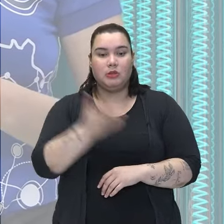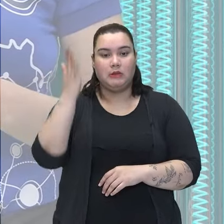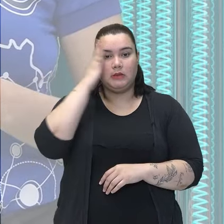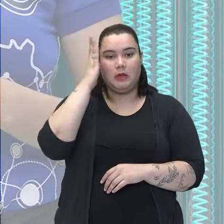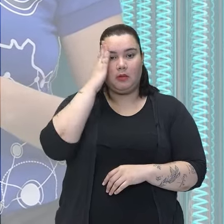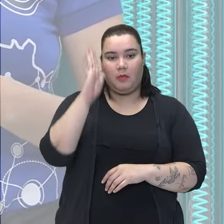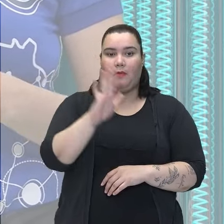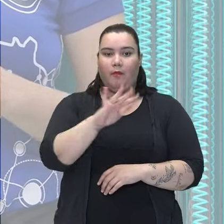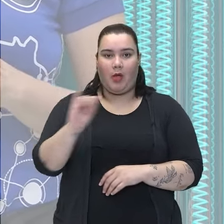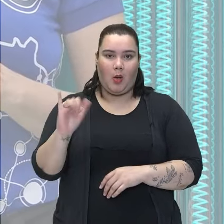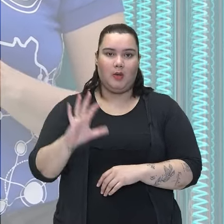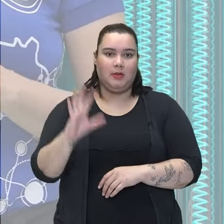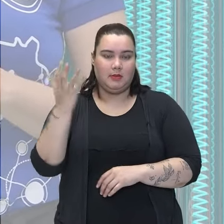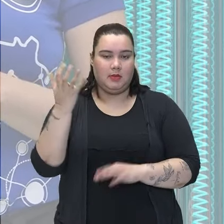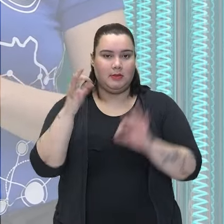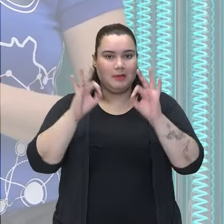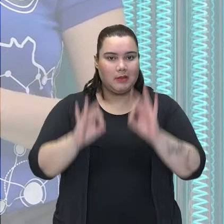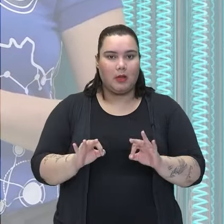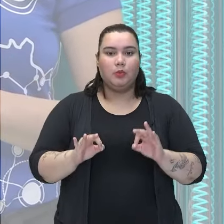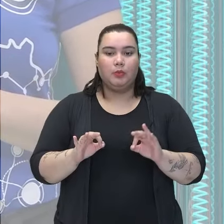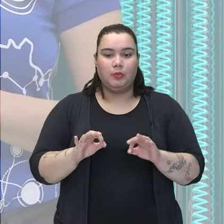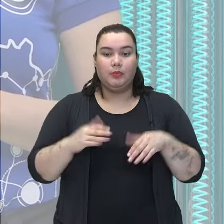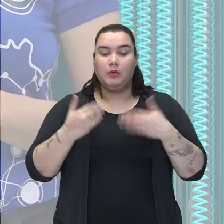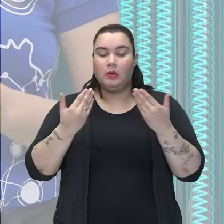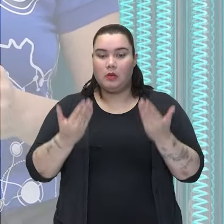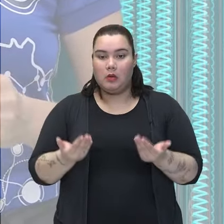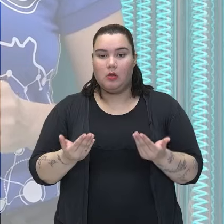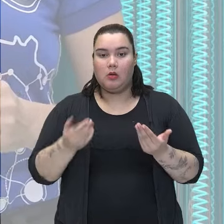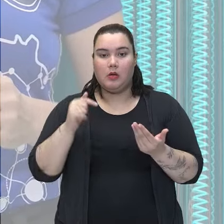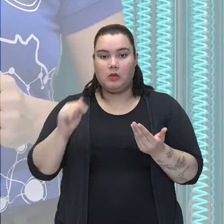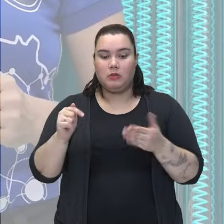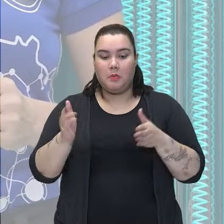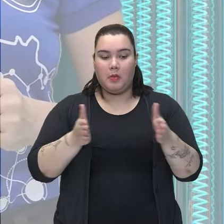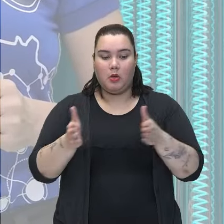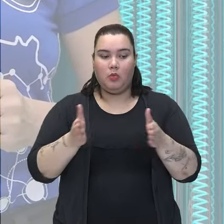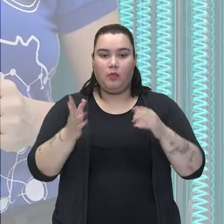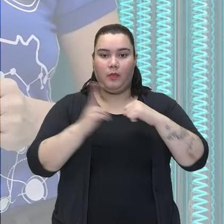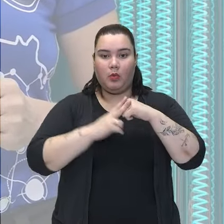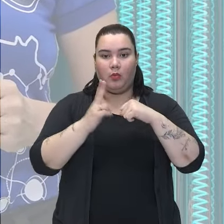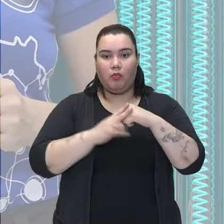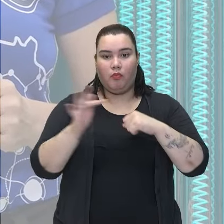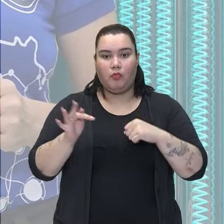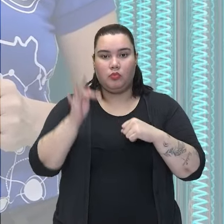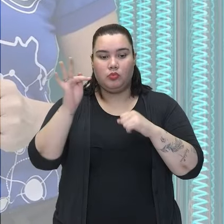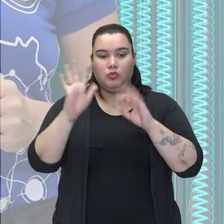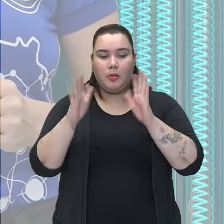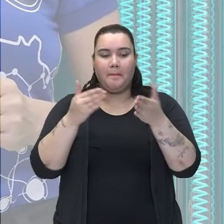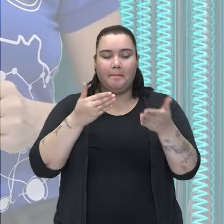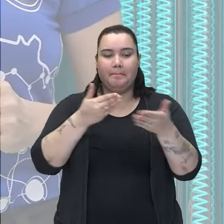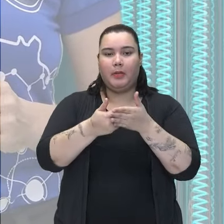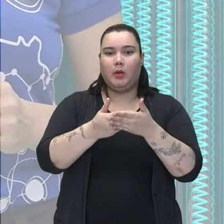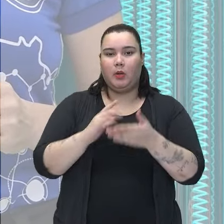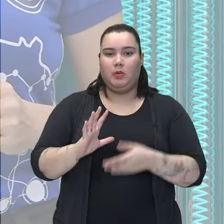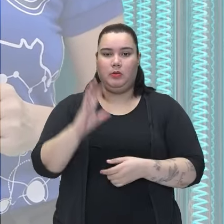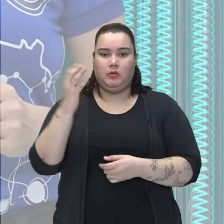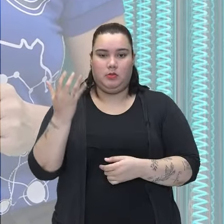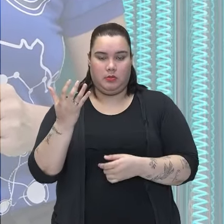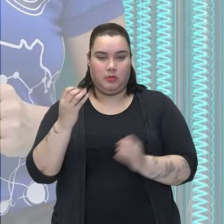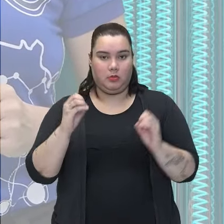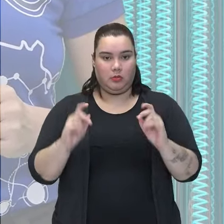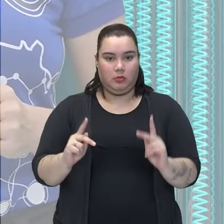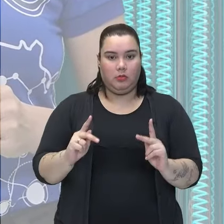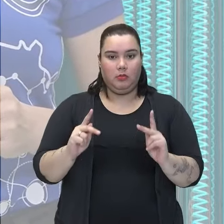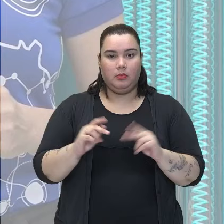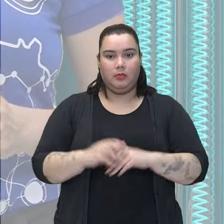irão acontecer. Então, essa parte do futuro é um futuro que a gente sabe que já está pertinho de acontecer. Então, qual é o